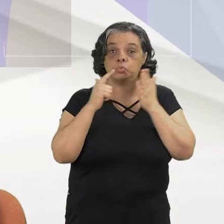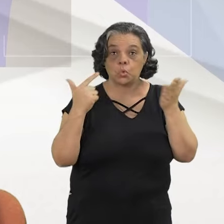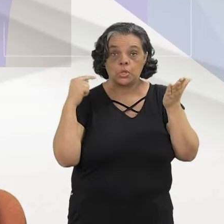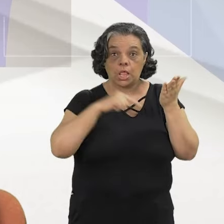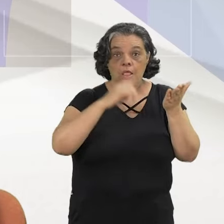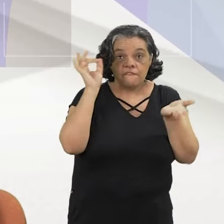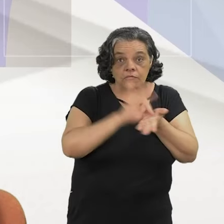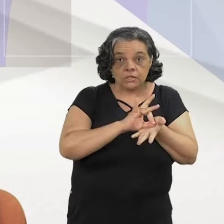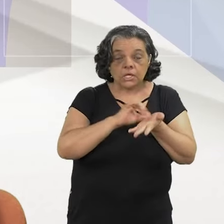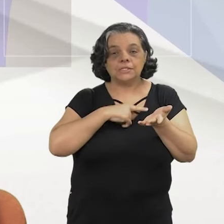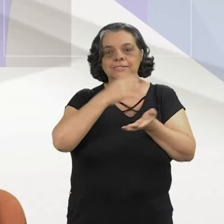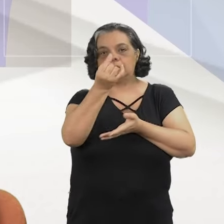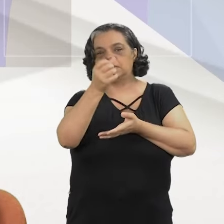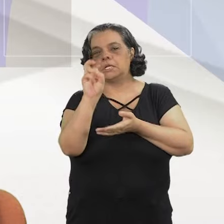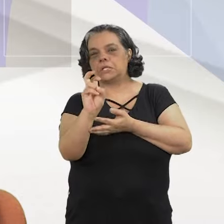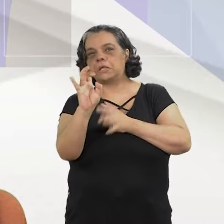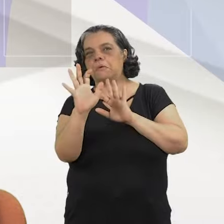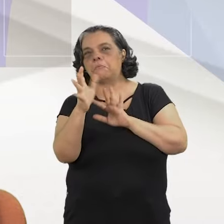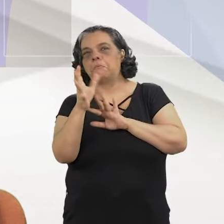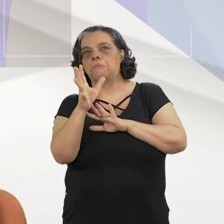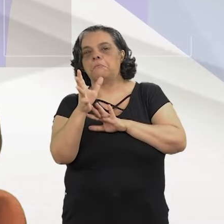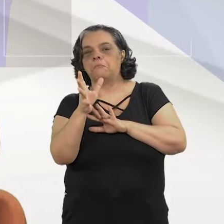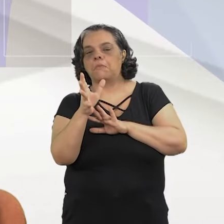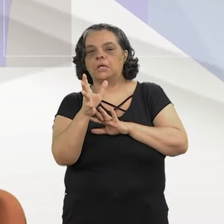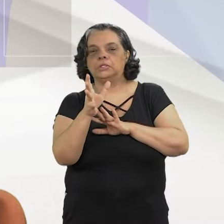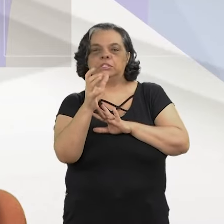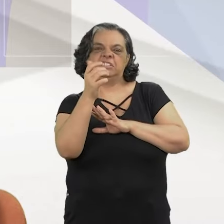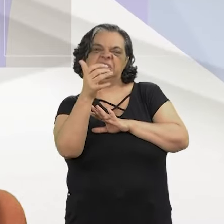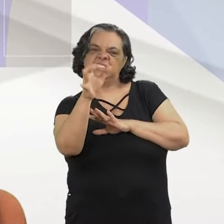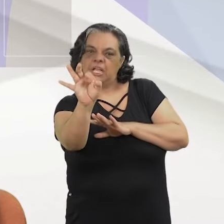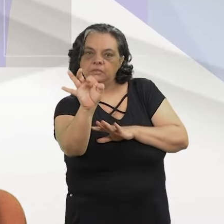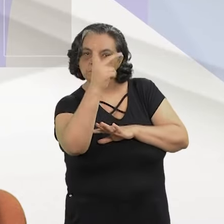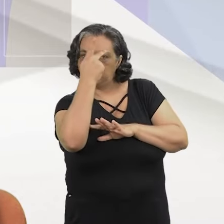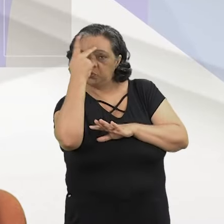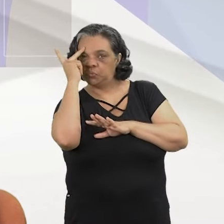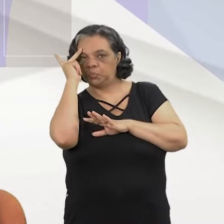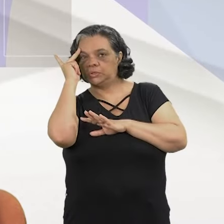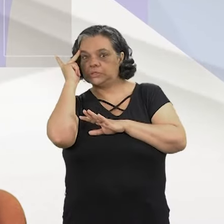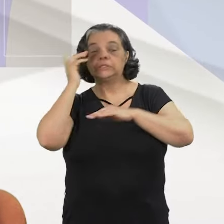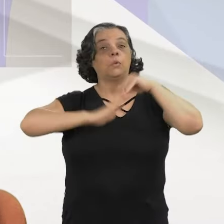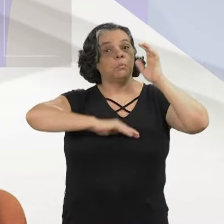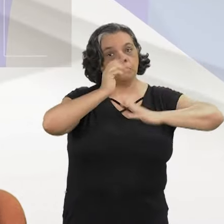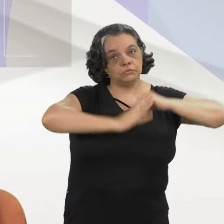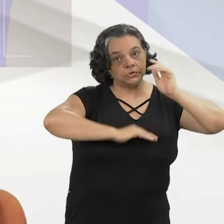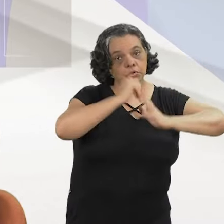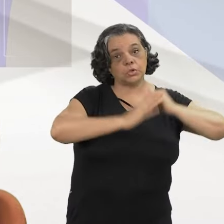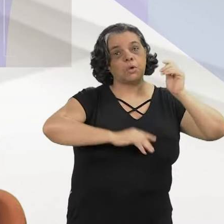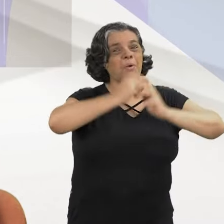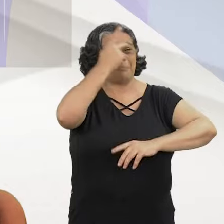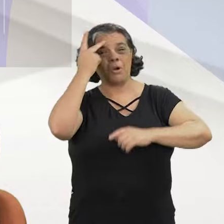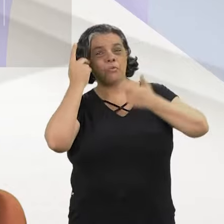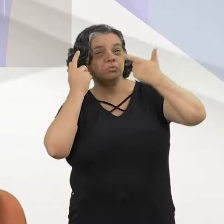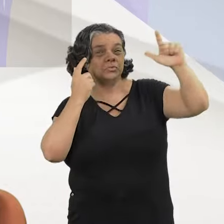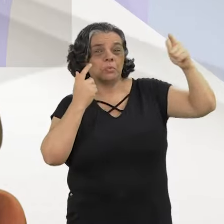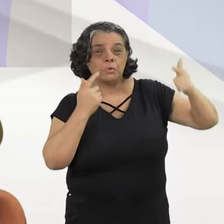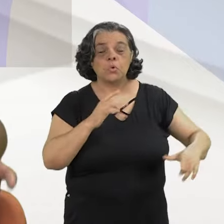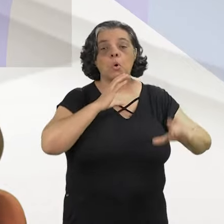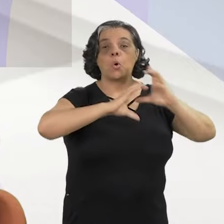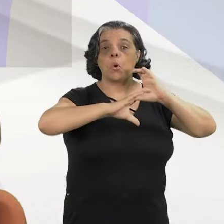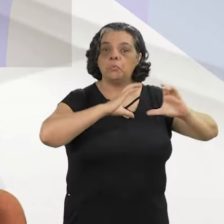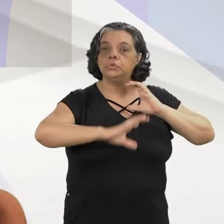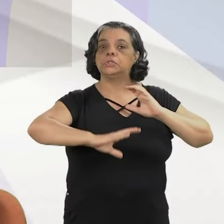desse 65 a gente tem muito assim numa faixa de 10 veículos o restante são pessoas né